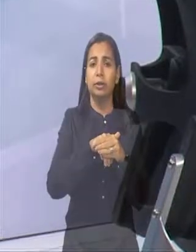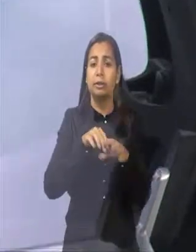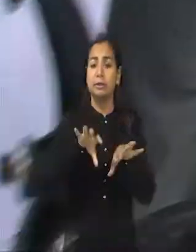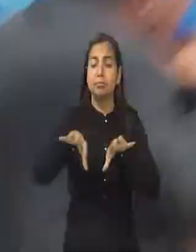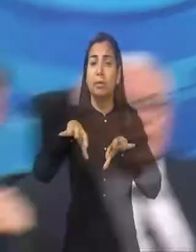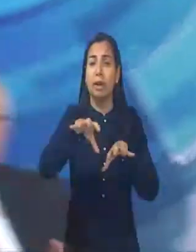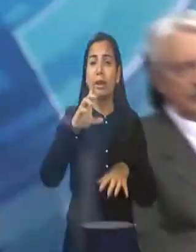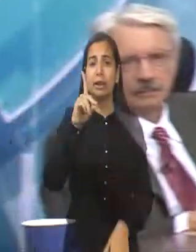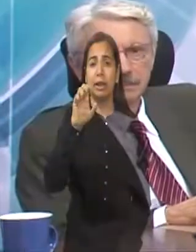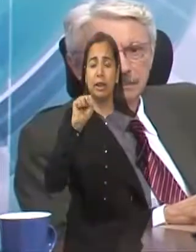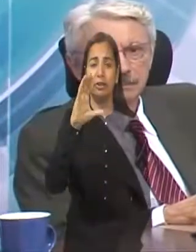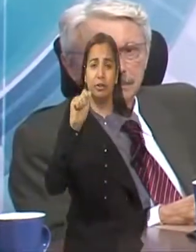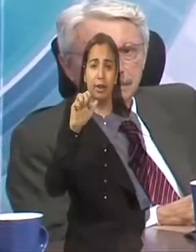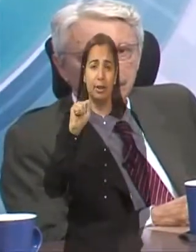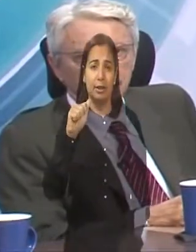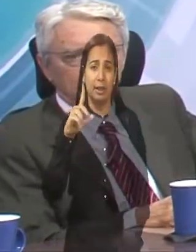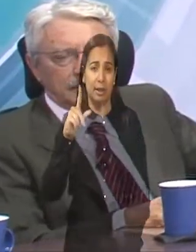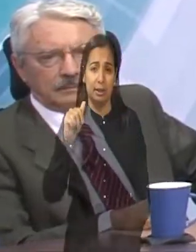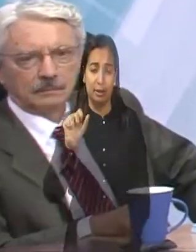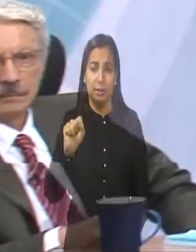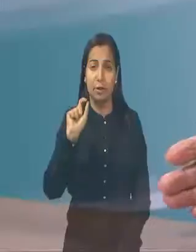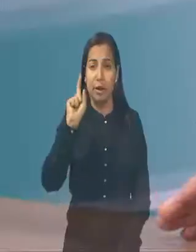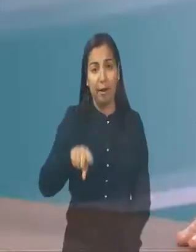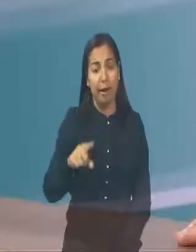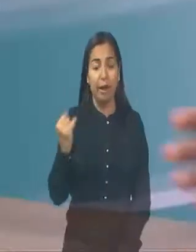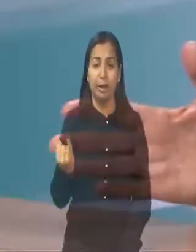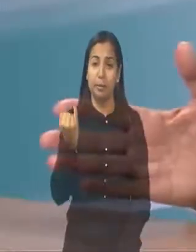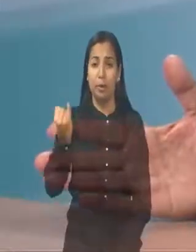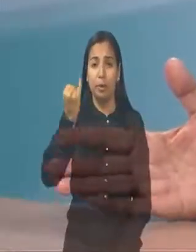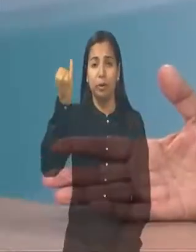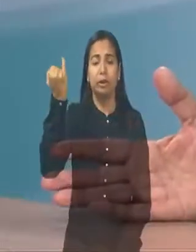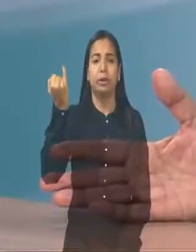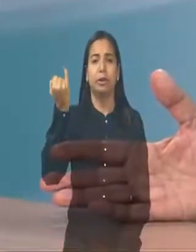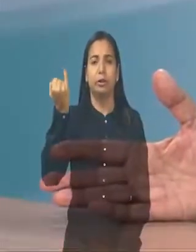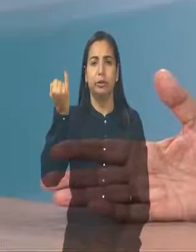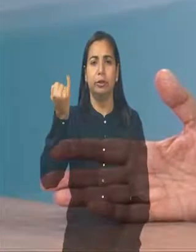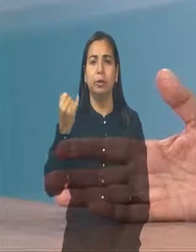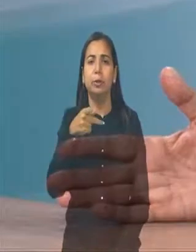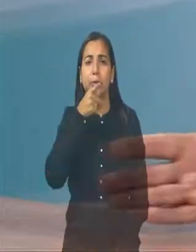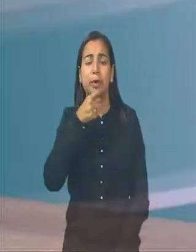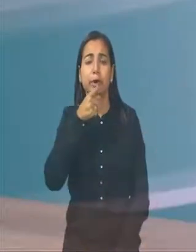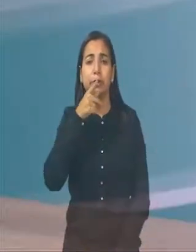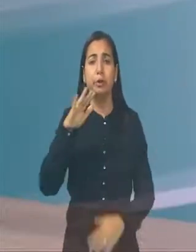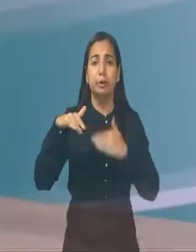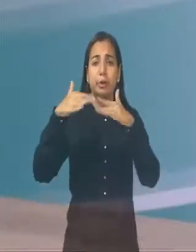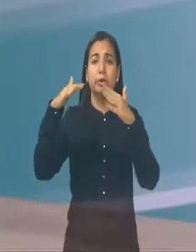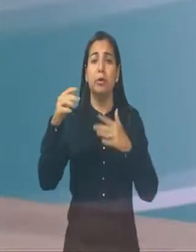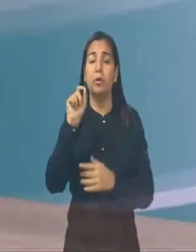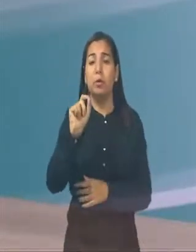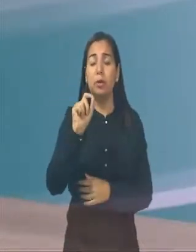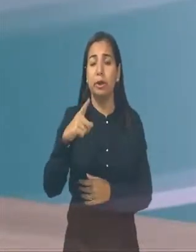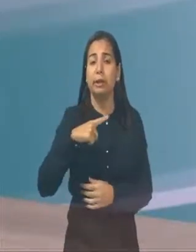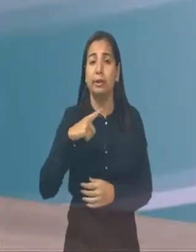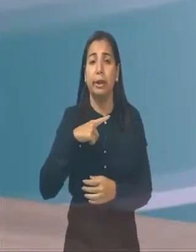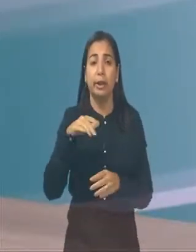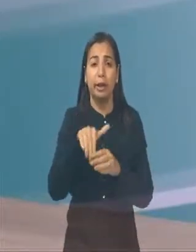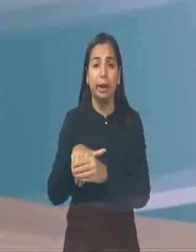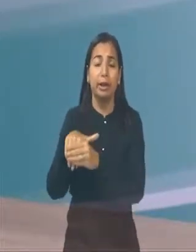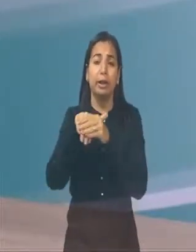É importantíssimo os países mais desenvolvidos, alguns nem são tão desenvolvidos assim, tem eleições